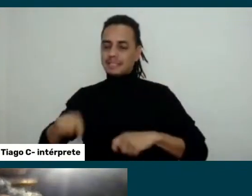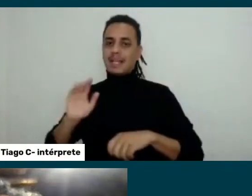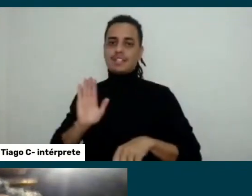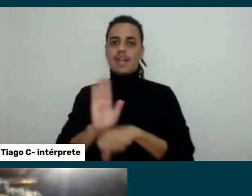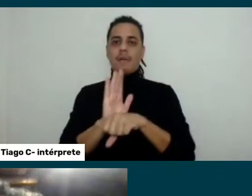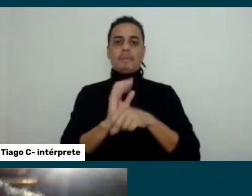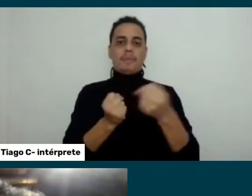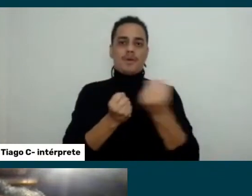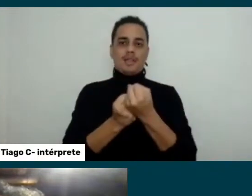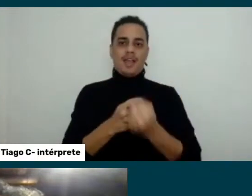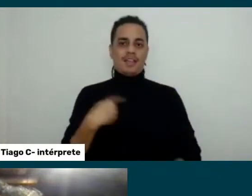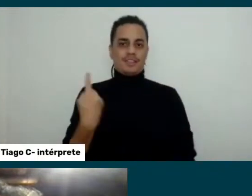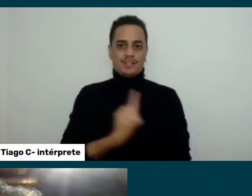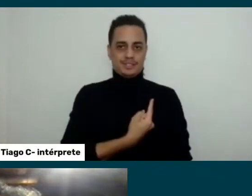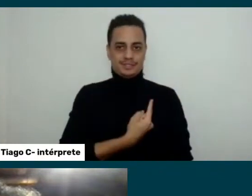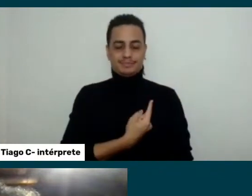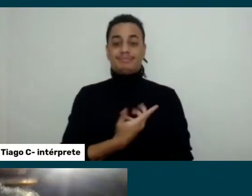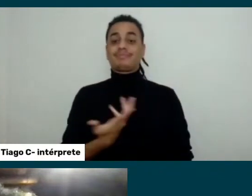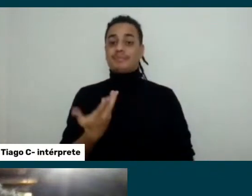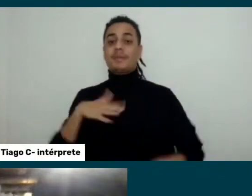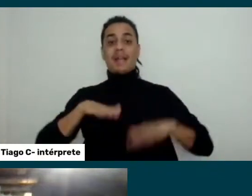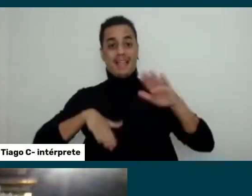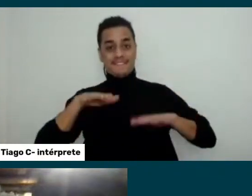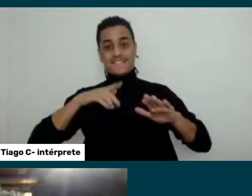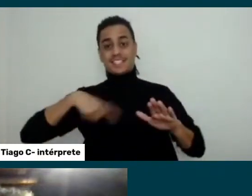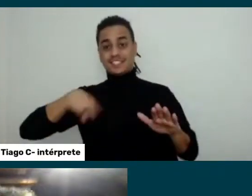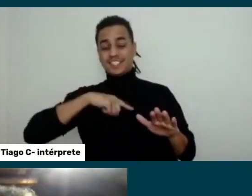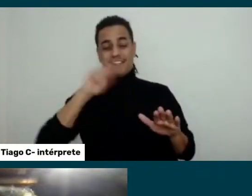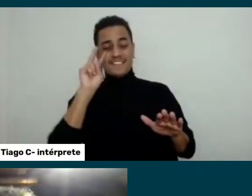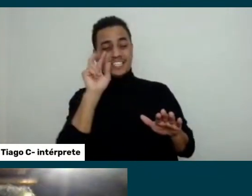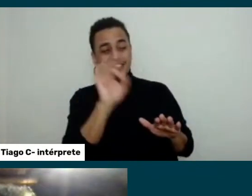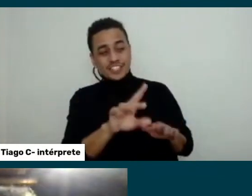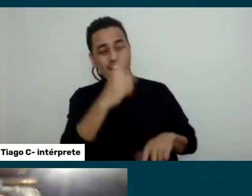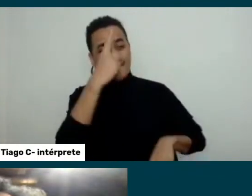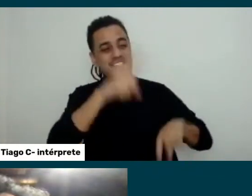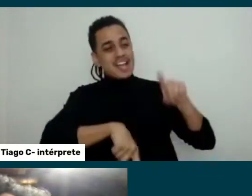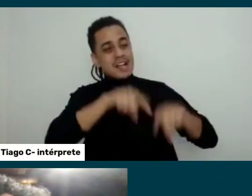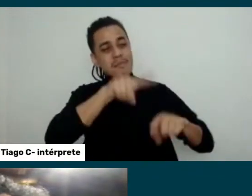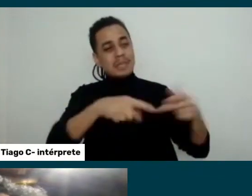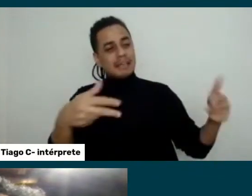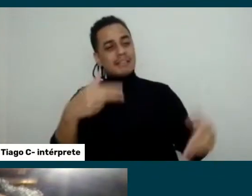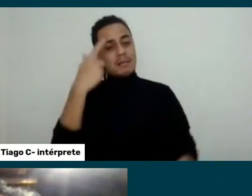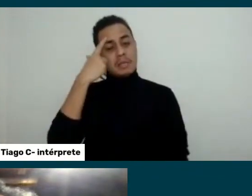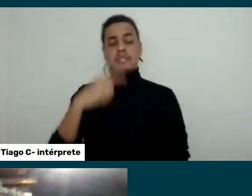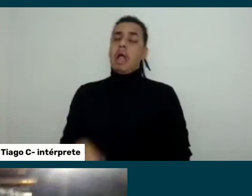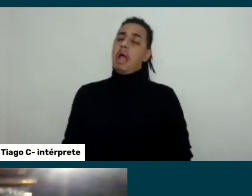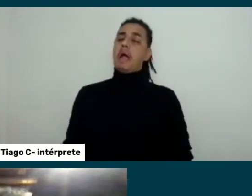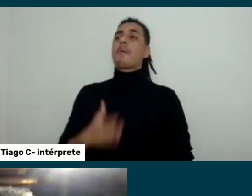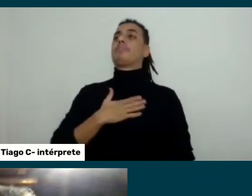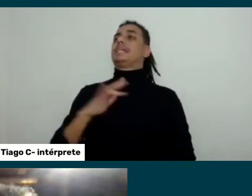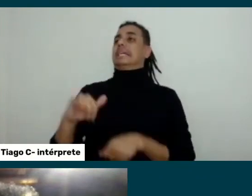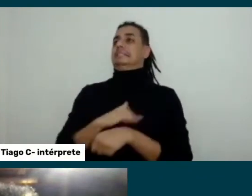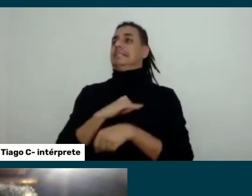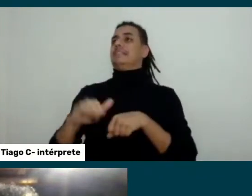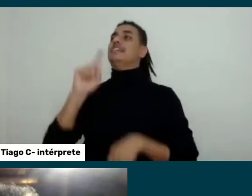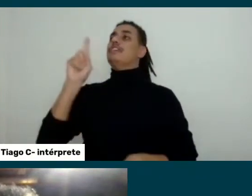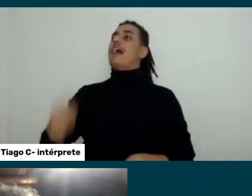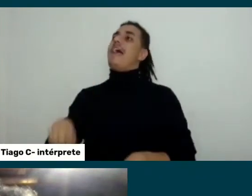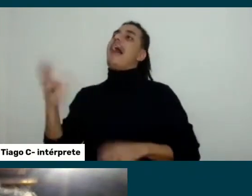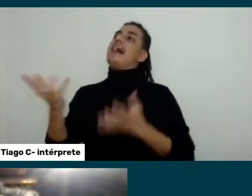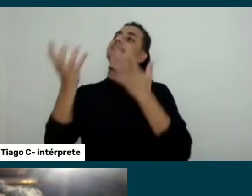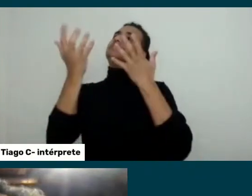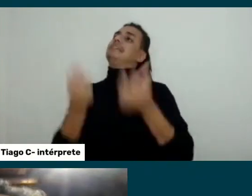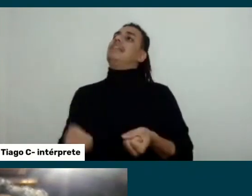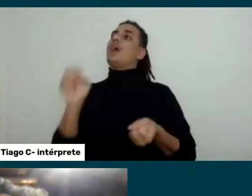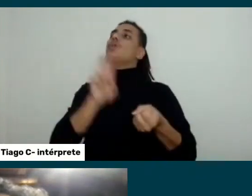quando a gente olha assim somente para as ferramentas e diz assim, não, minha estratégia de IA é adotar a ferramenta X, a gente precisa pensar por quê.